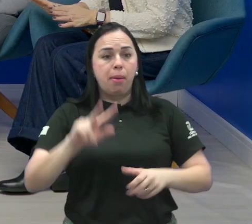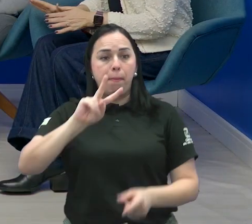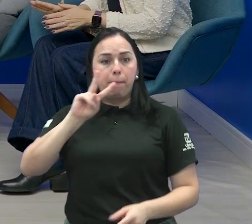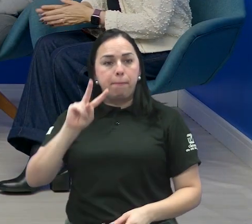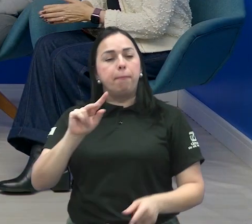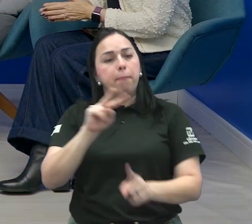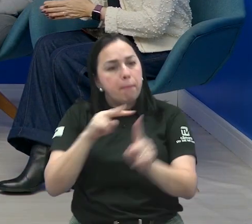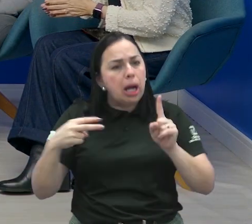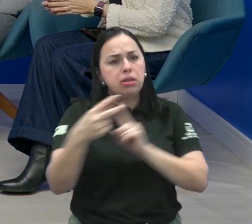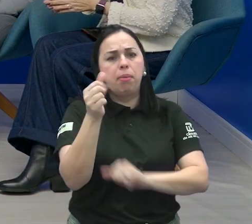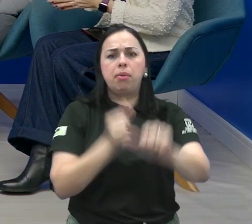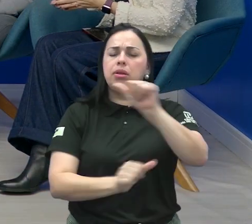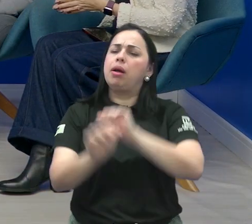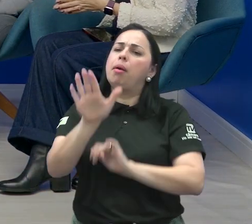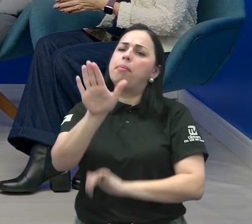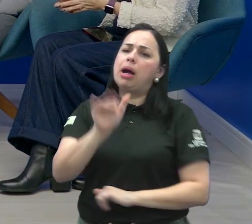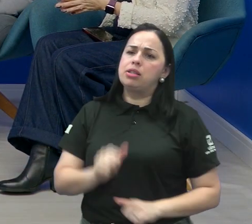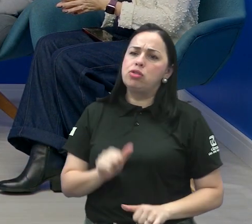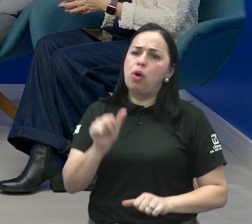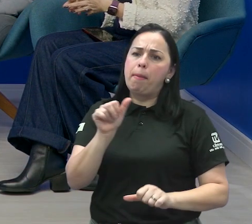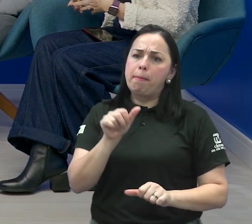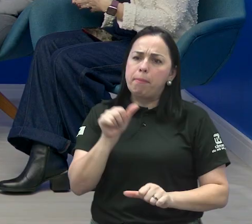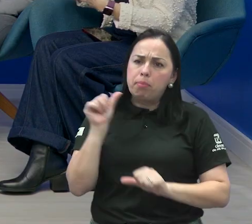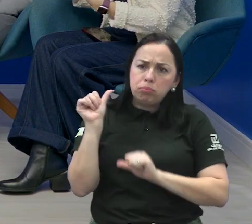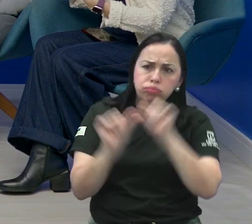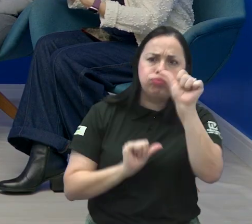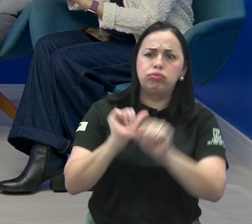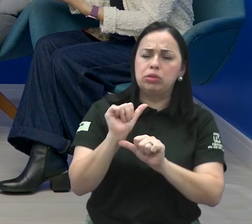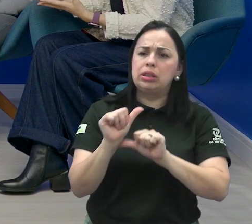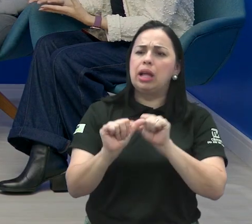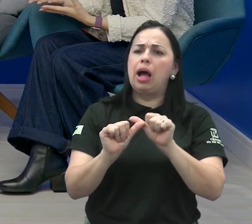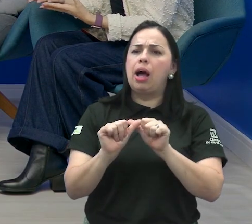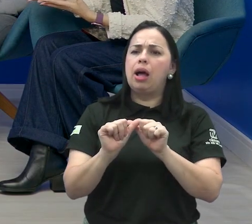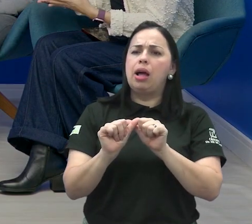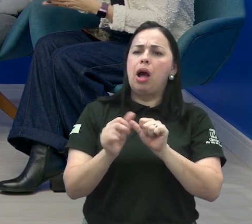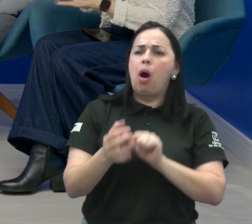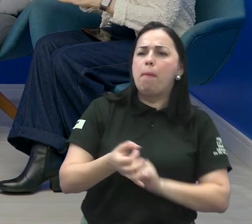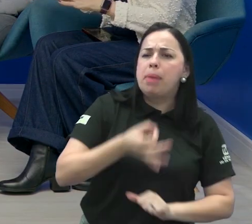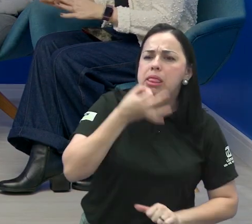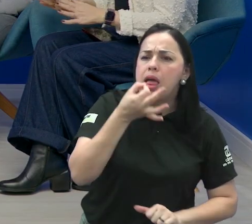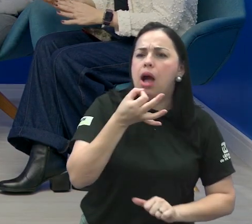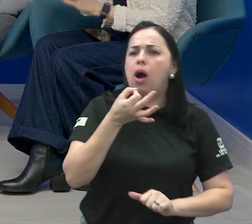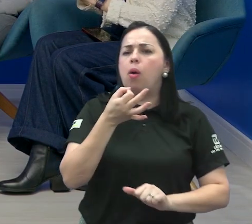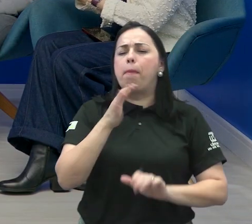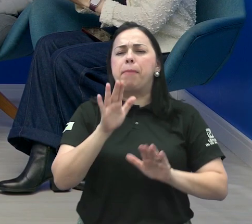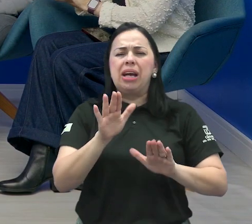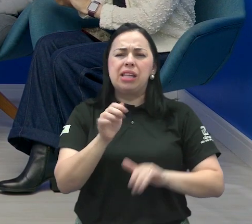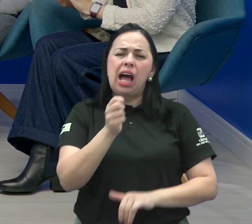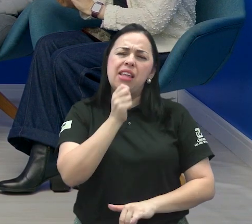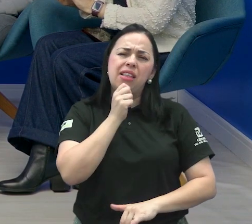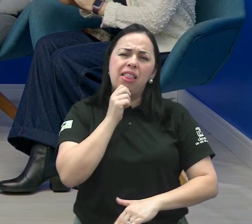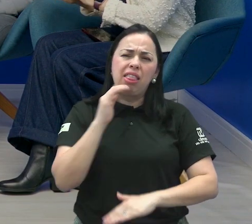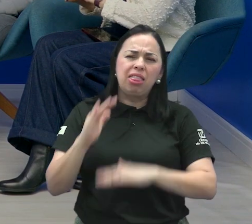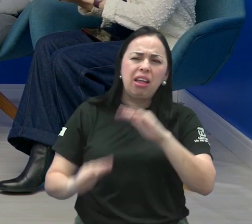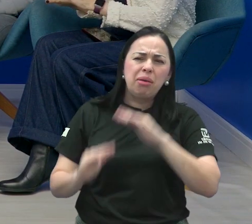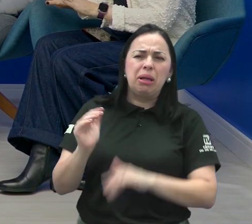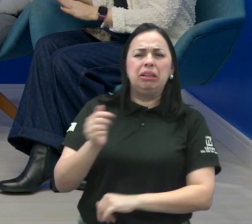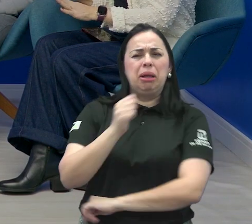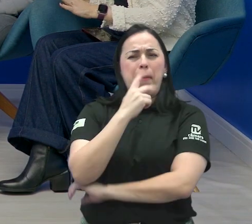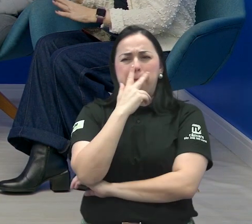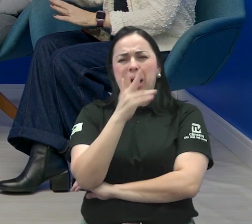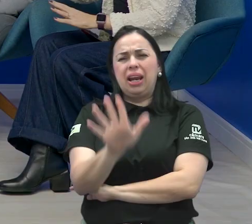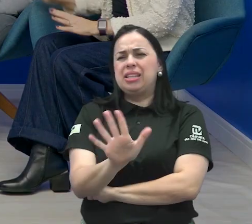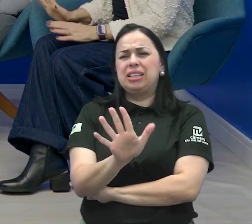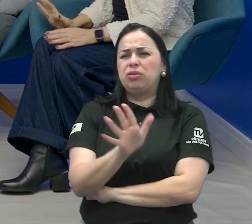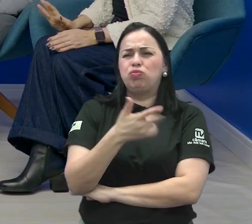de olhar, professora, na sua visão, ela já vem acontecendo ou na prática ainda é algo que a